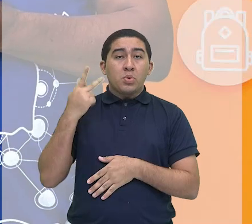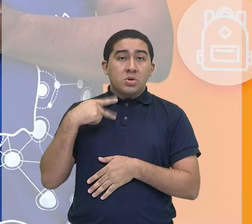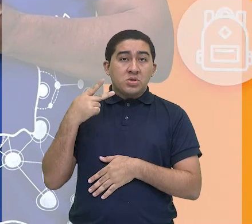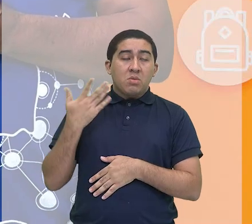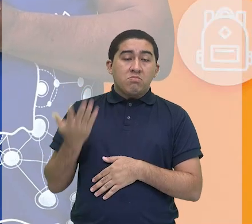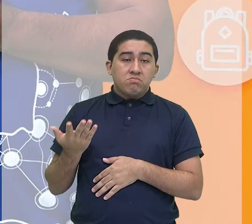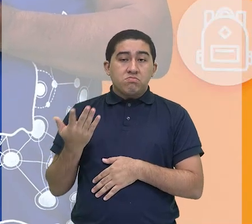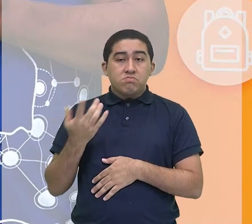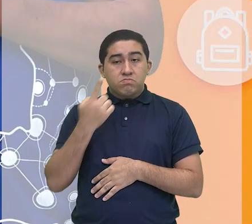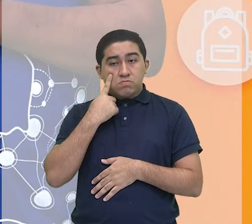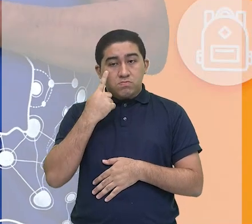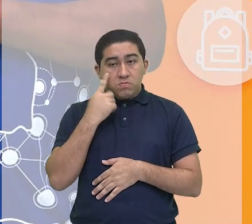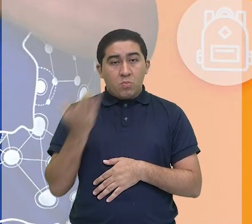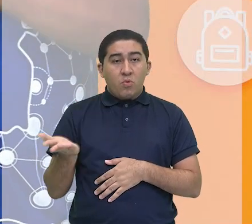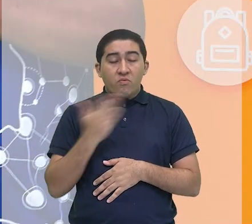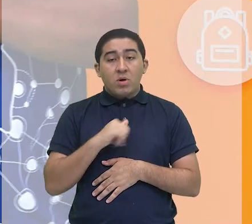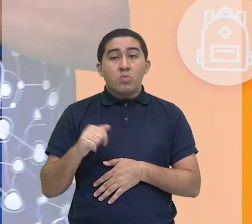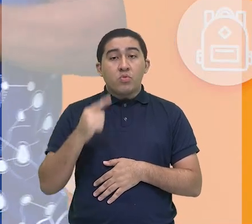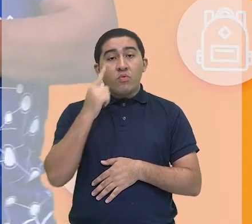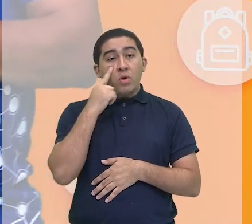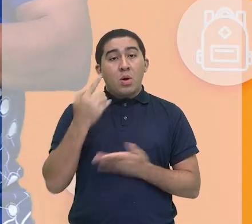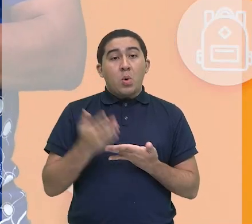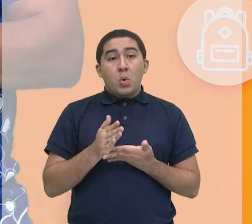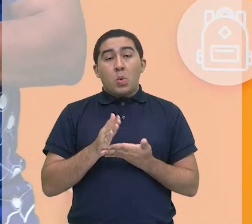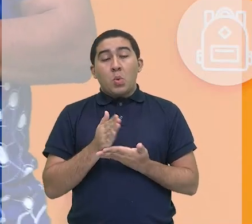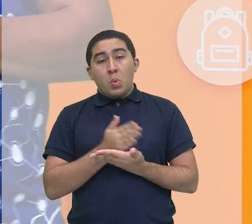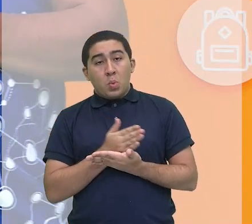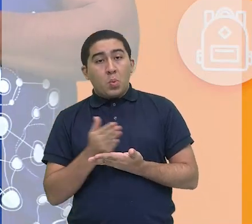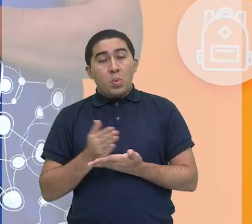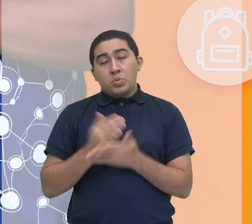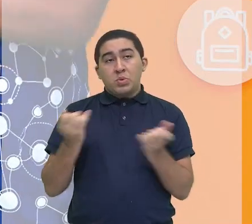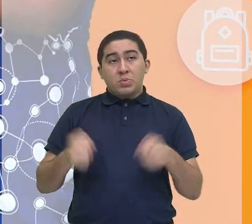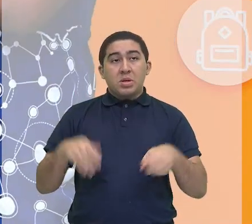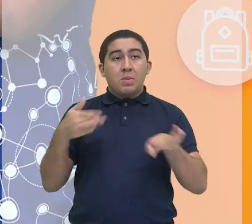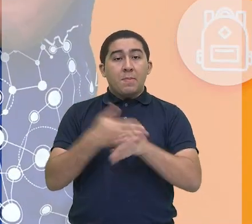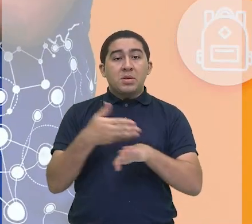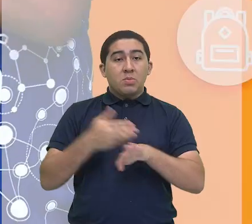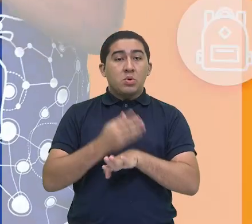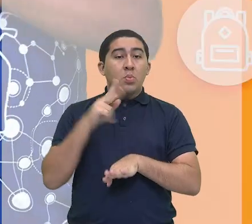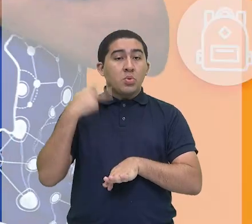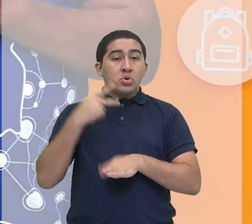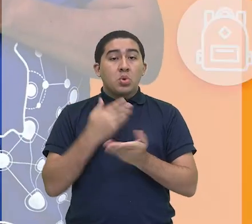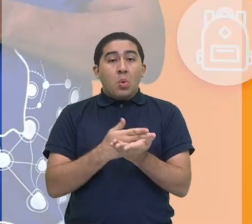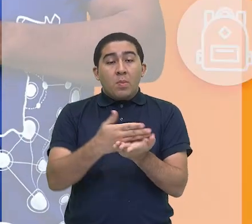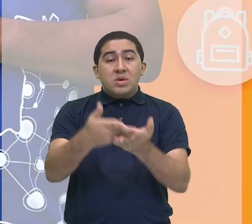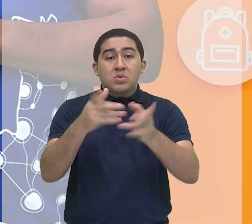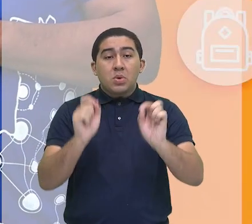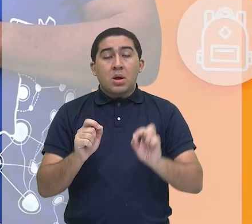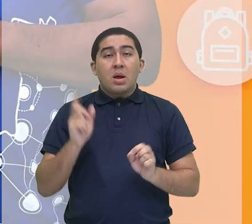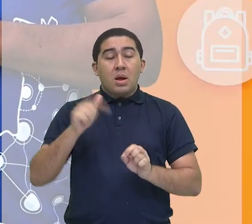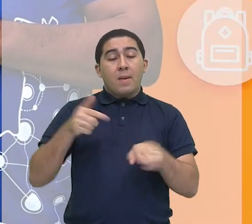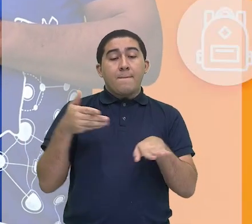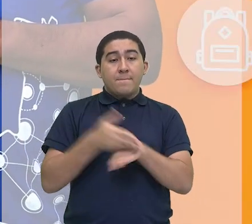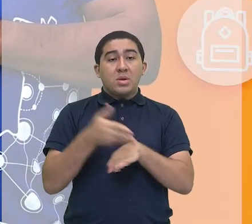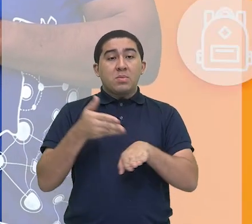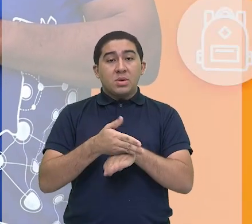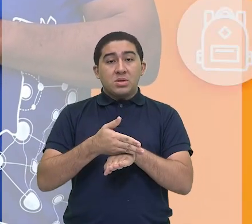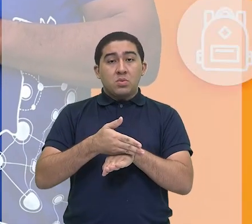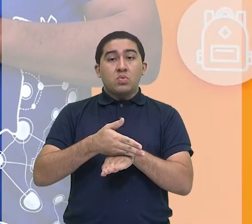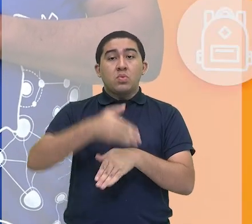política, né? Vamos ver aqui algumas formas, né, de participação política. Começando pela participação